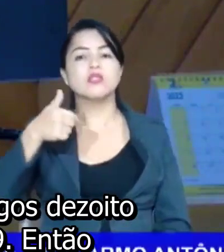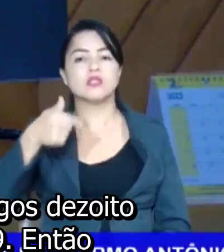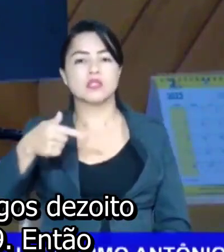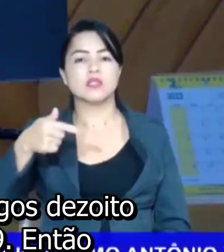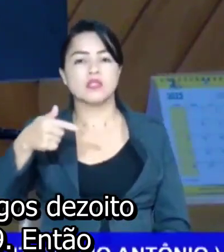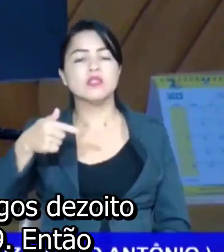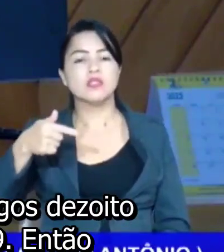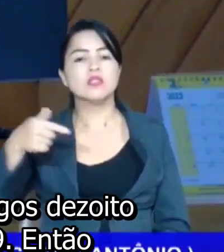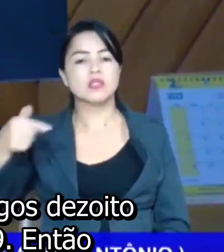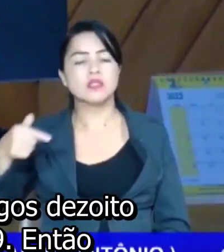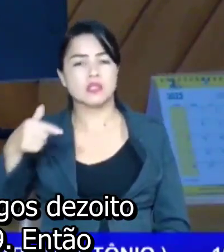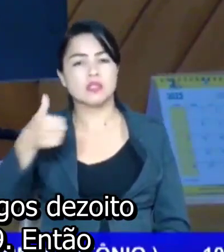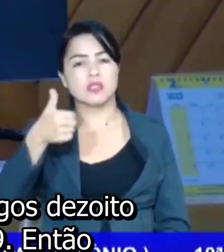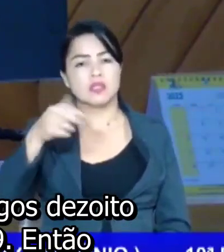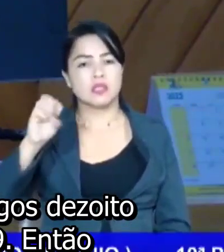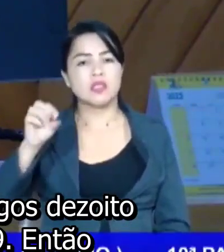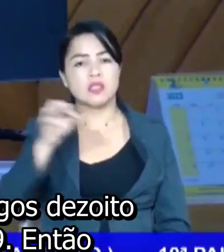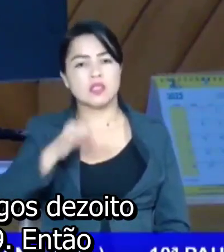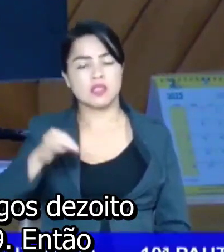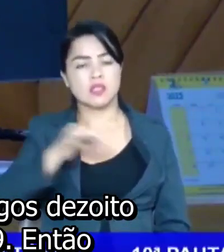5.777,10, totalizando R$